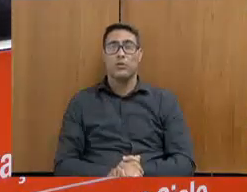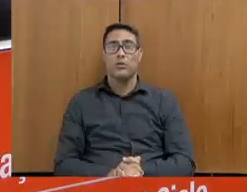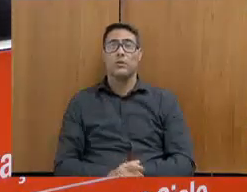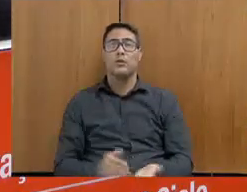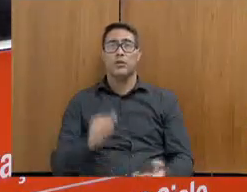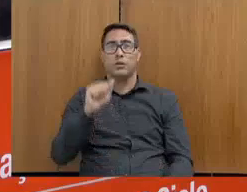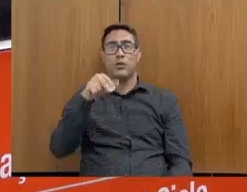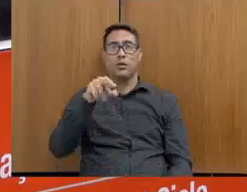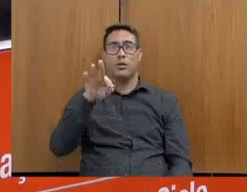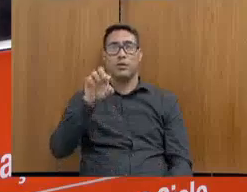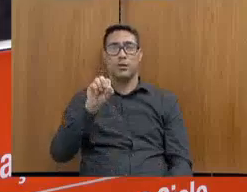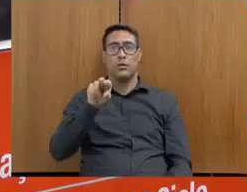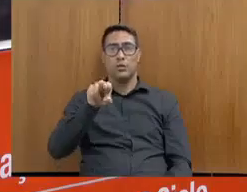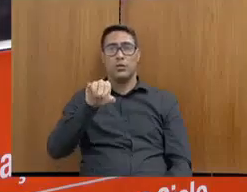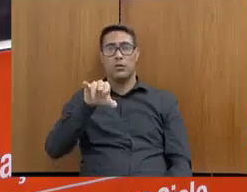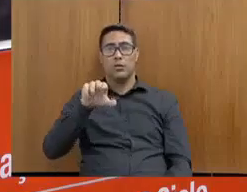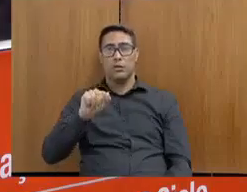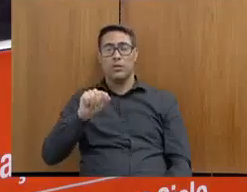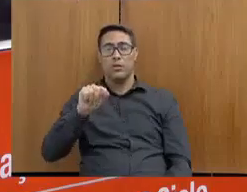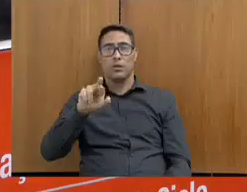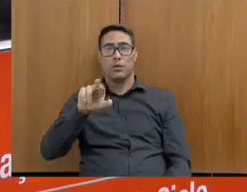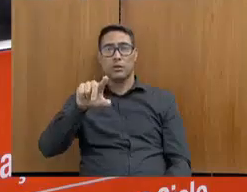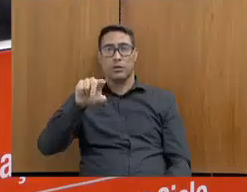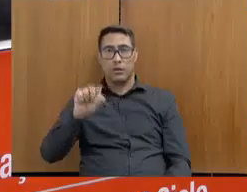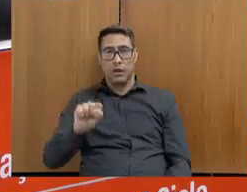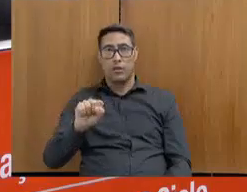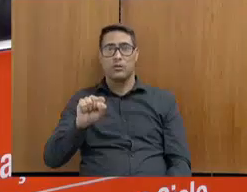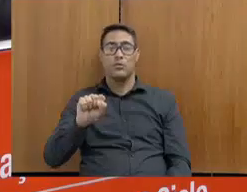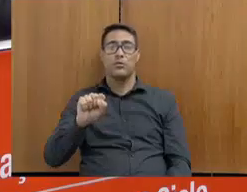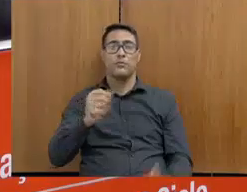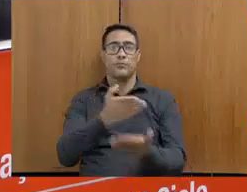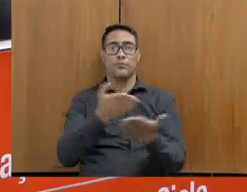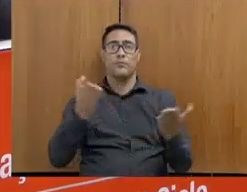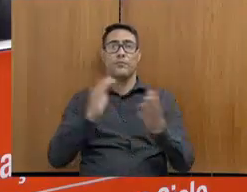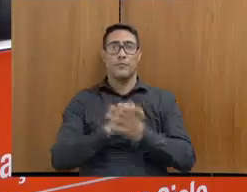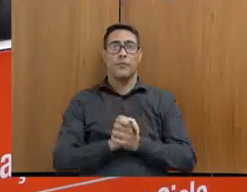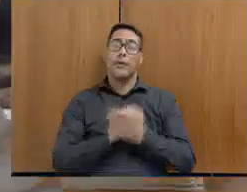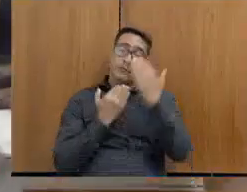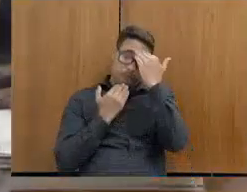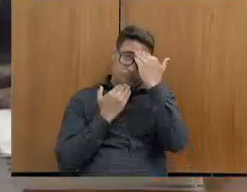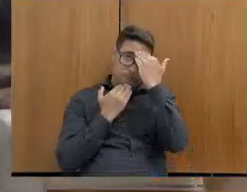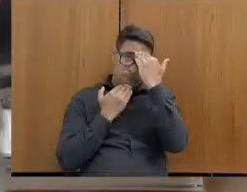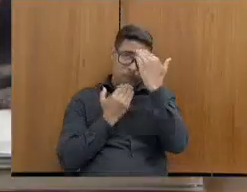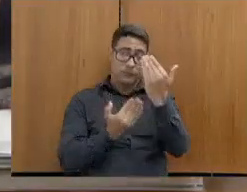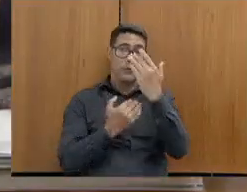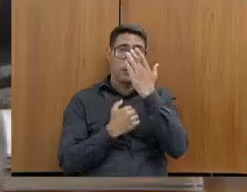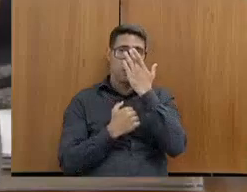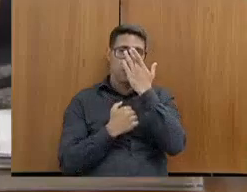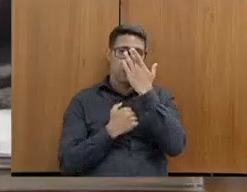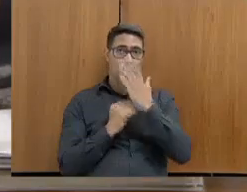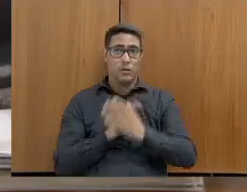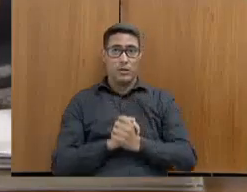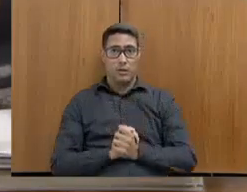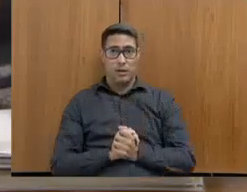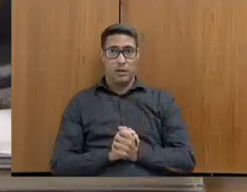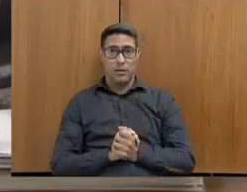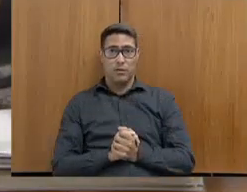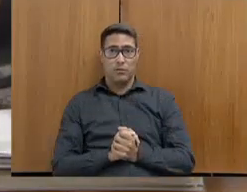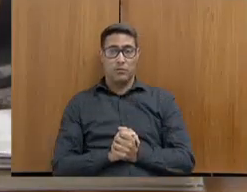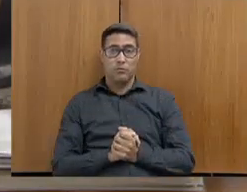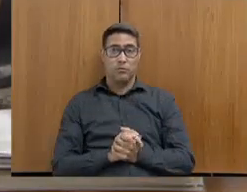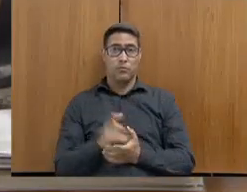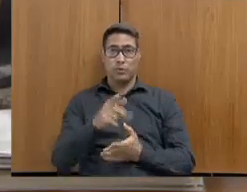Carlos Arantes para suas considerações vossa excelência Muito obrigado Deputado Sargento Rodrigues